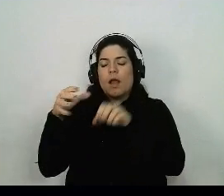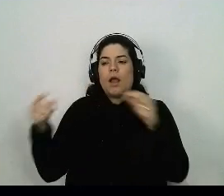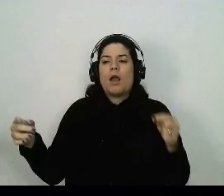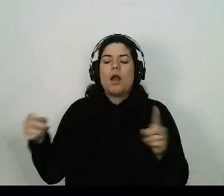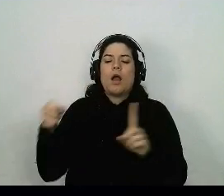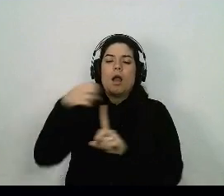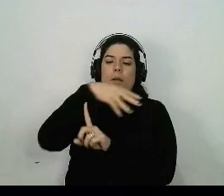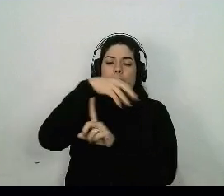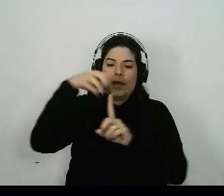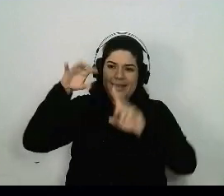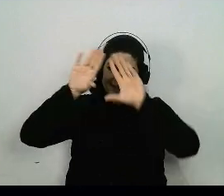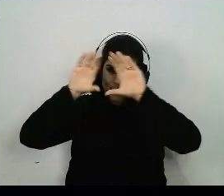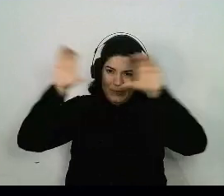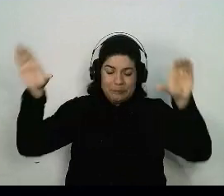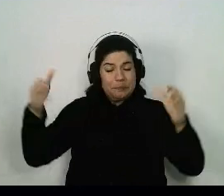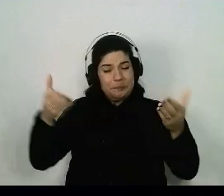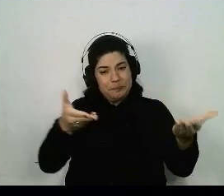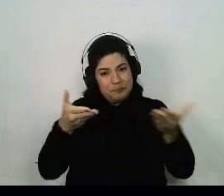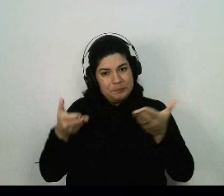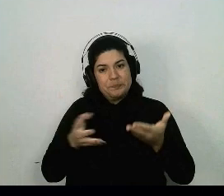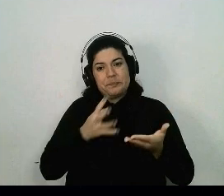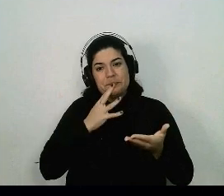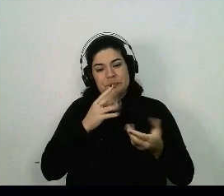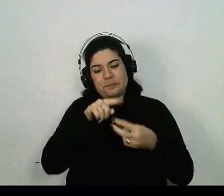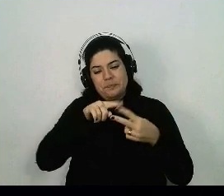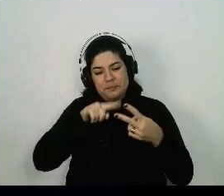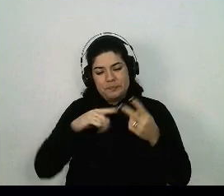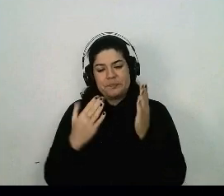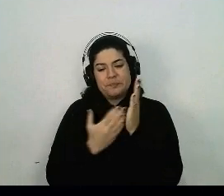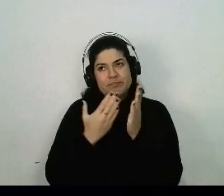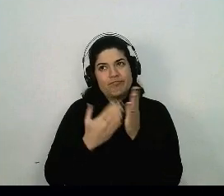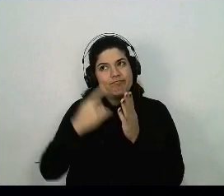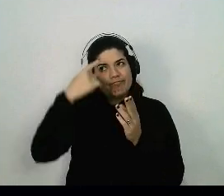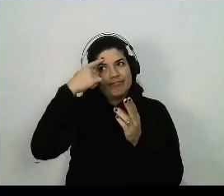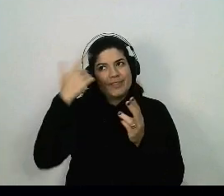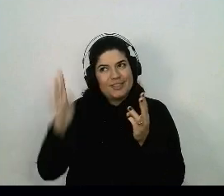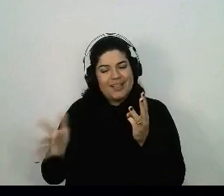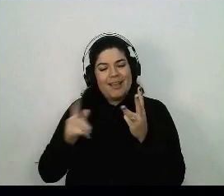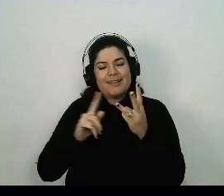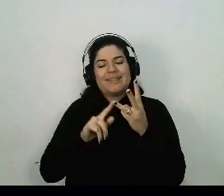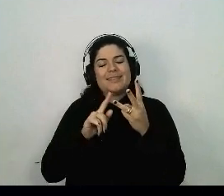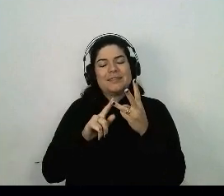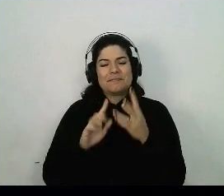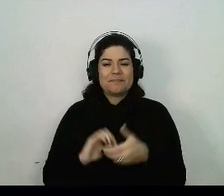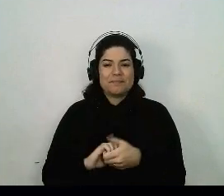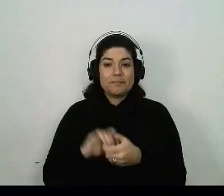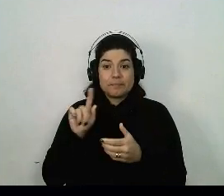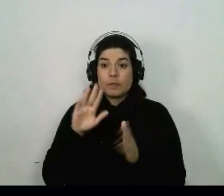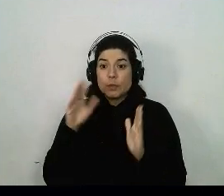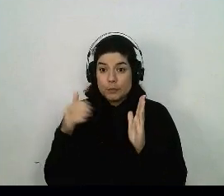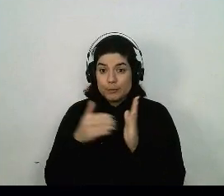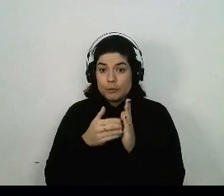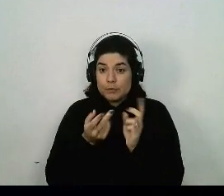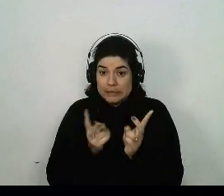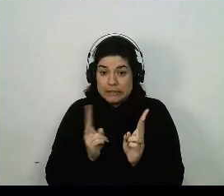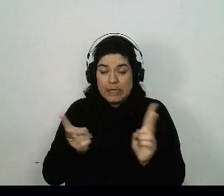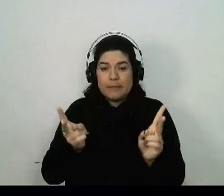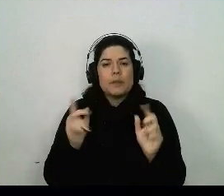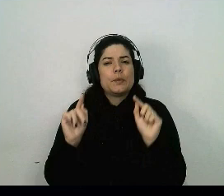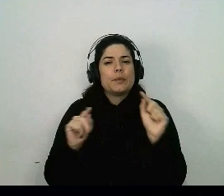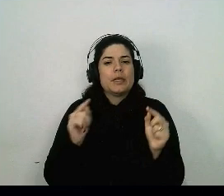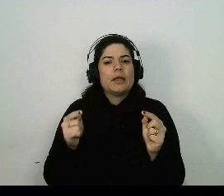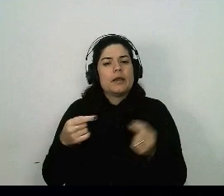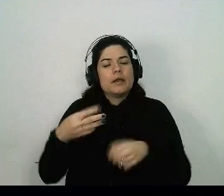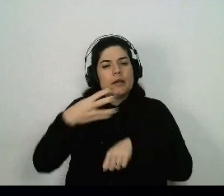vocês também para conhecerem essas 2 obras, e a gente está pensando numa terceira já. Isso tudo para estar aqui sempre compartilhando